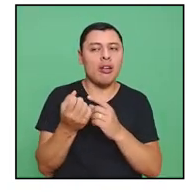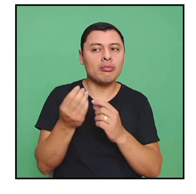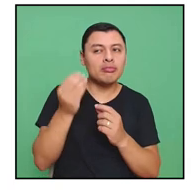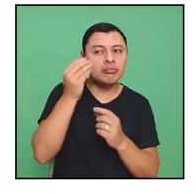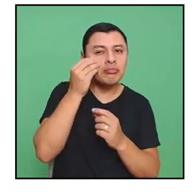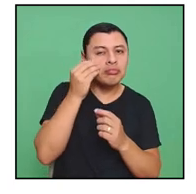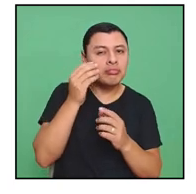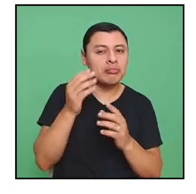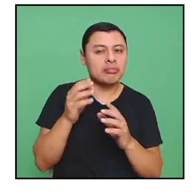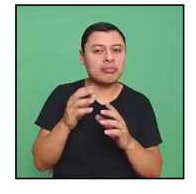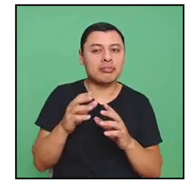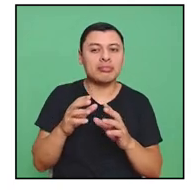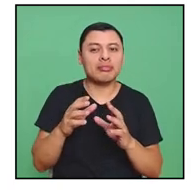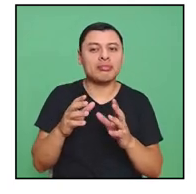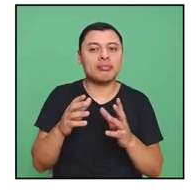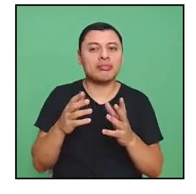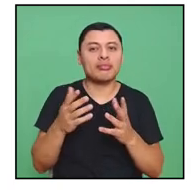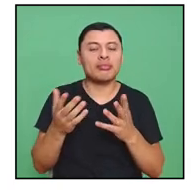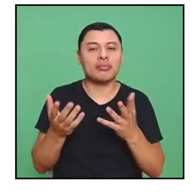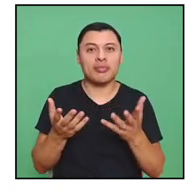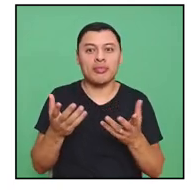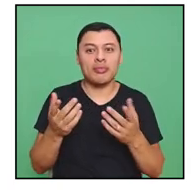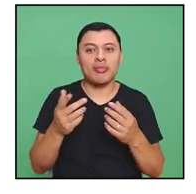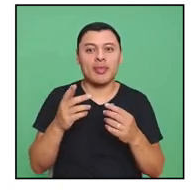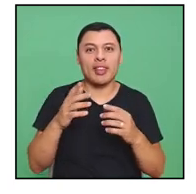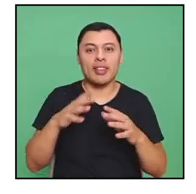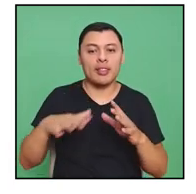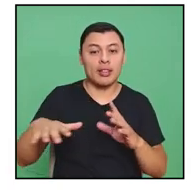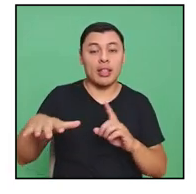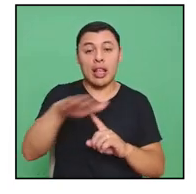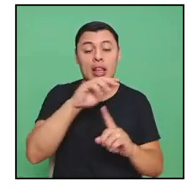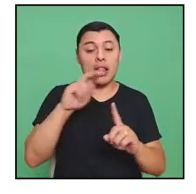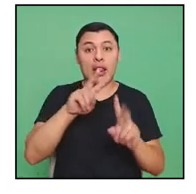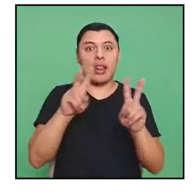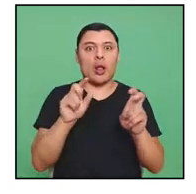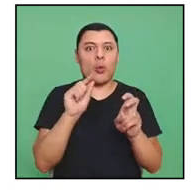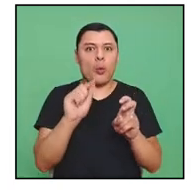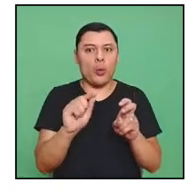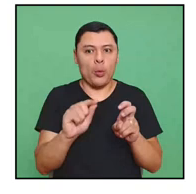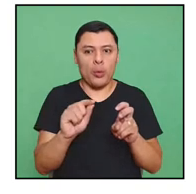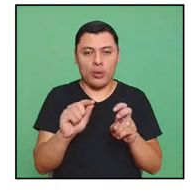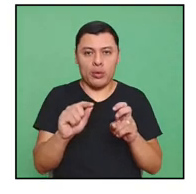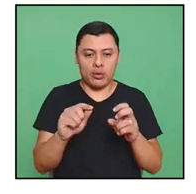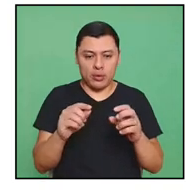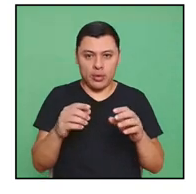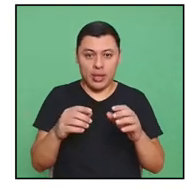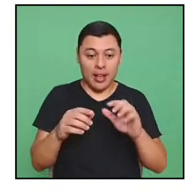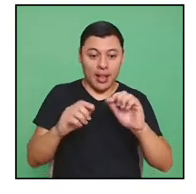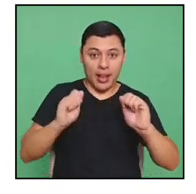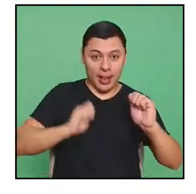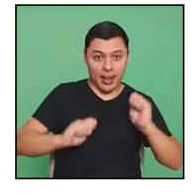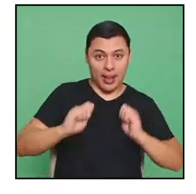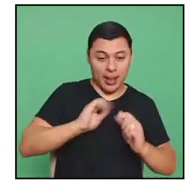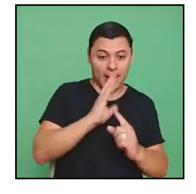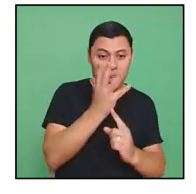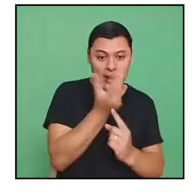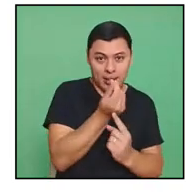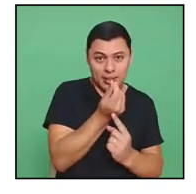Bastante deles ao redor da ideia de uma interseção entre arte e